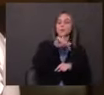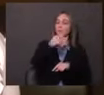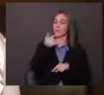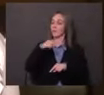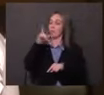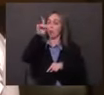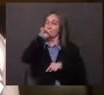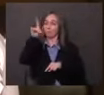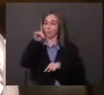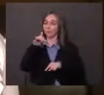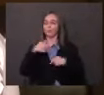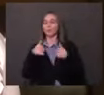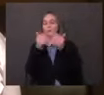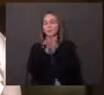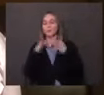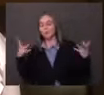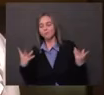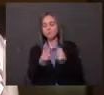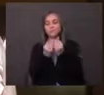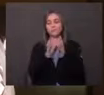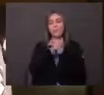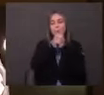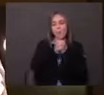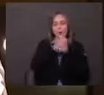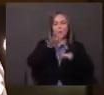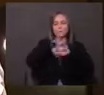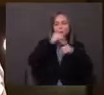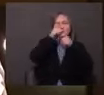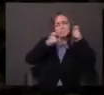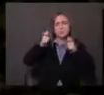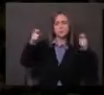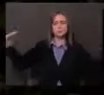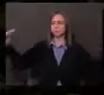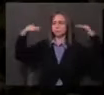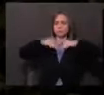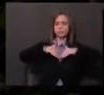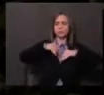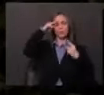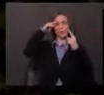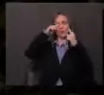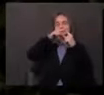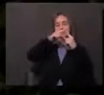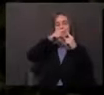à procura de luz, de conforto e de ajuda para a própria vida.